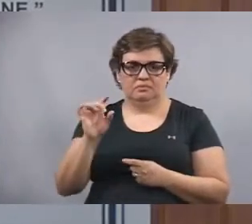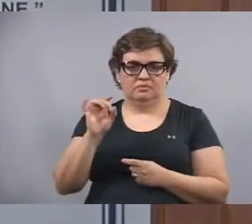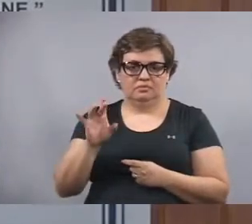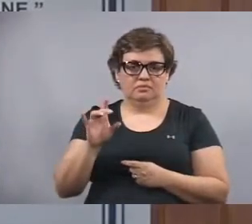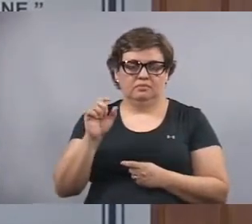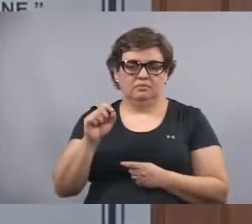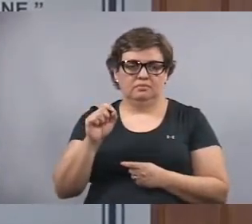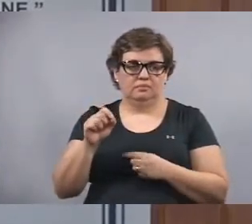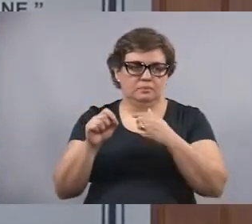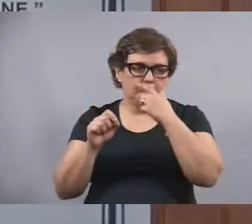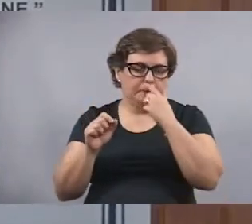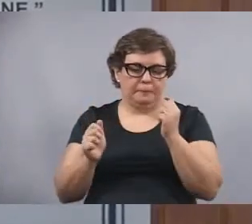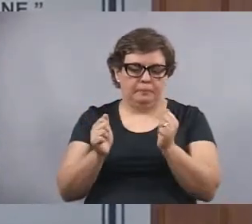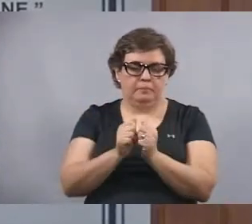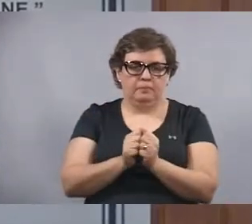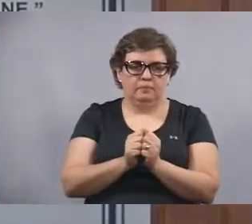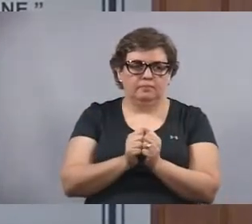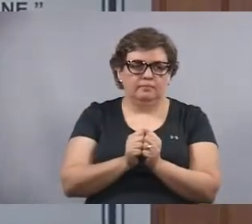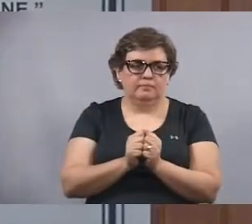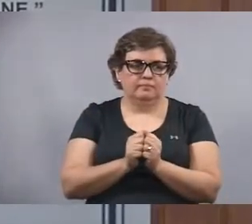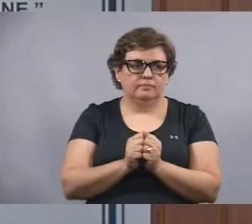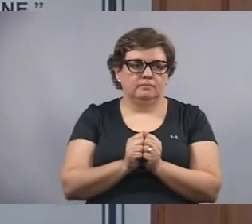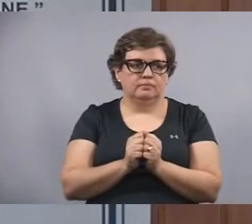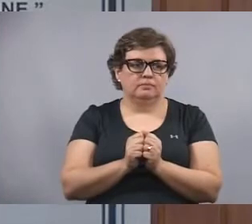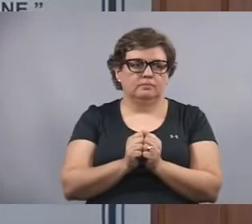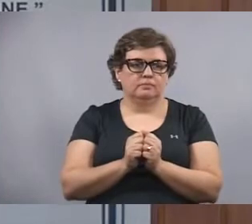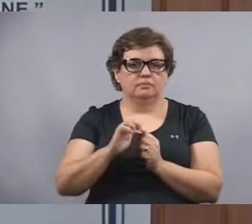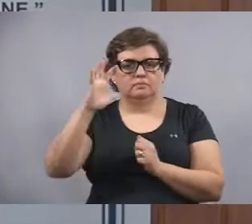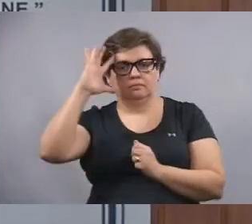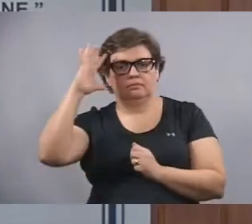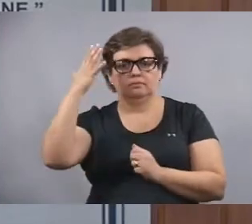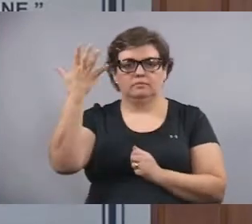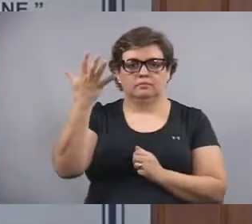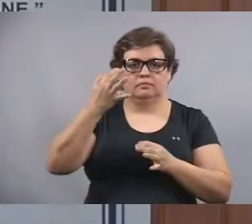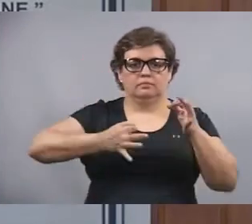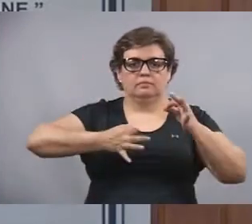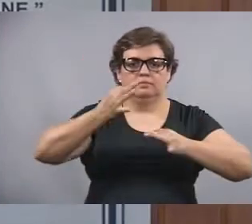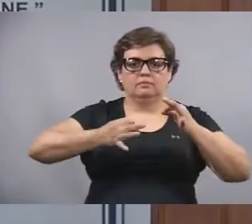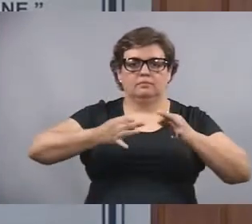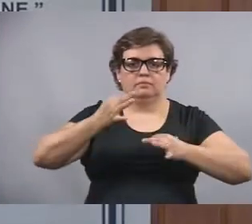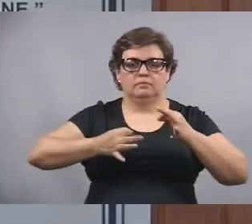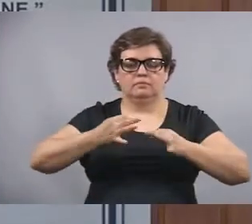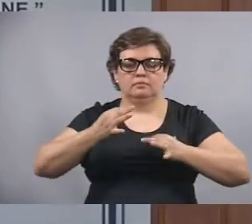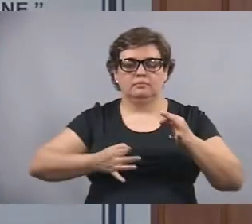foi que anexaram a decisão do Tribunal de Justiça,